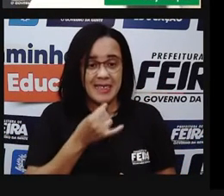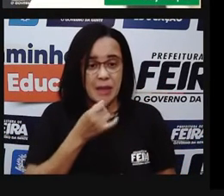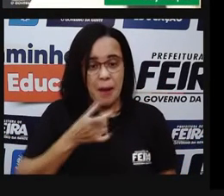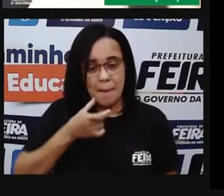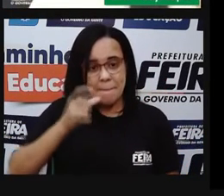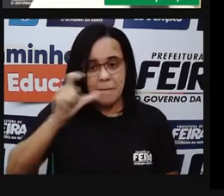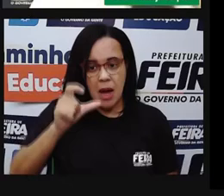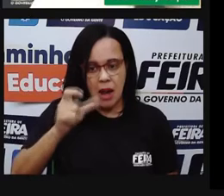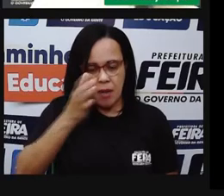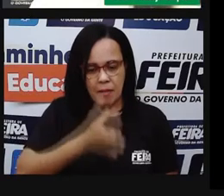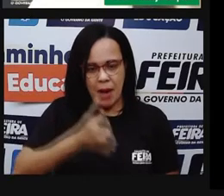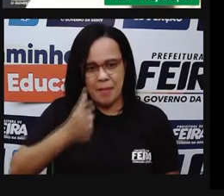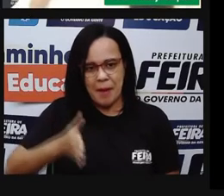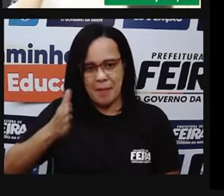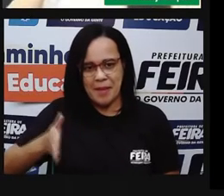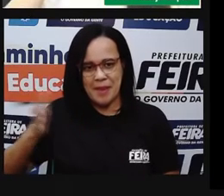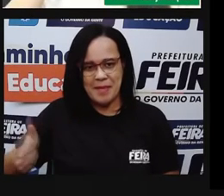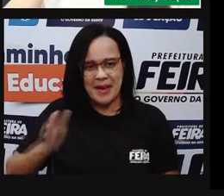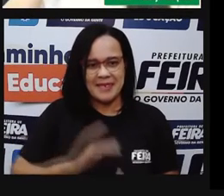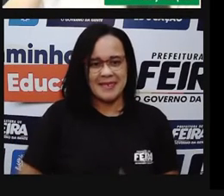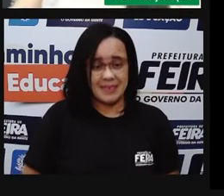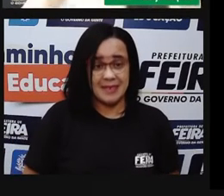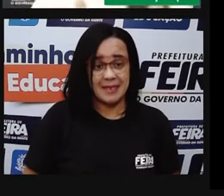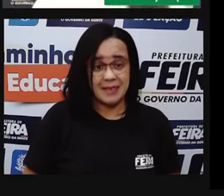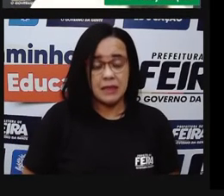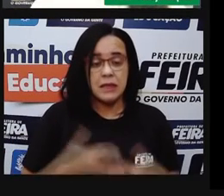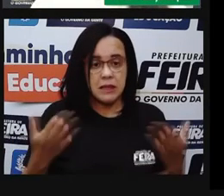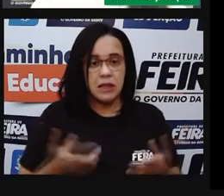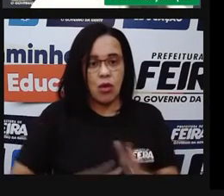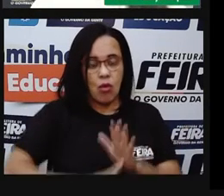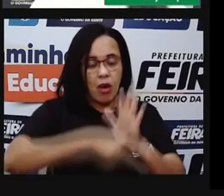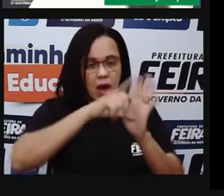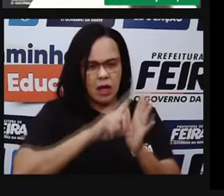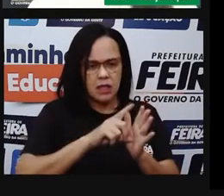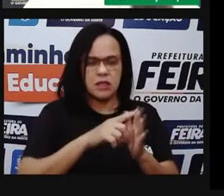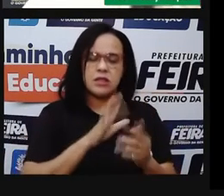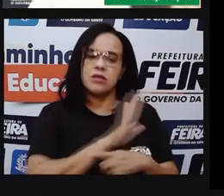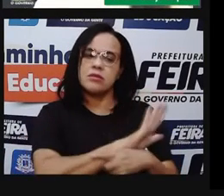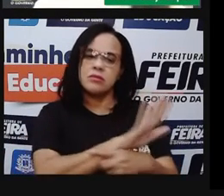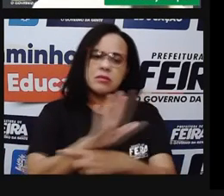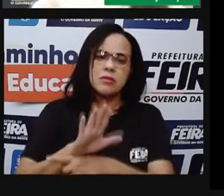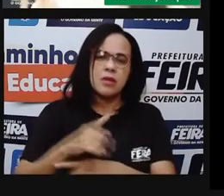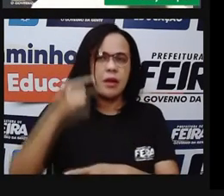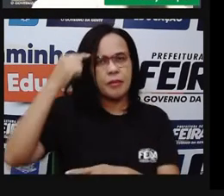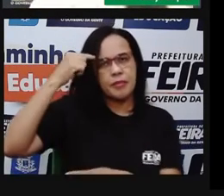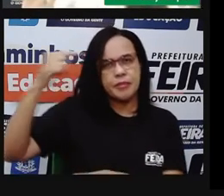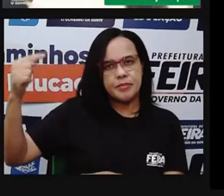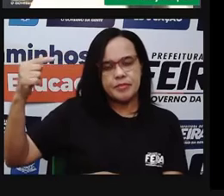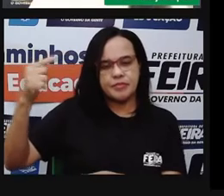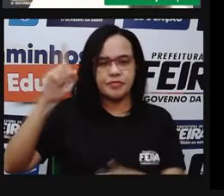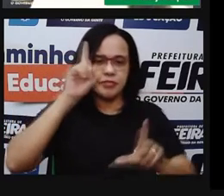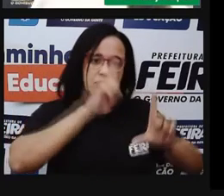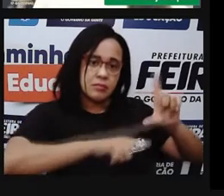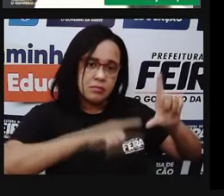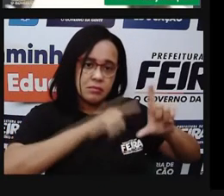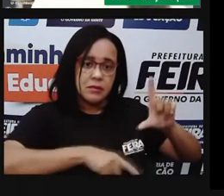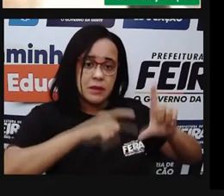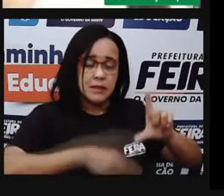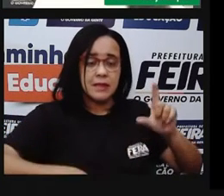outra parte de separação de sílabas, eu quero que vocês me ajudem a pensar nas letras que formam a